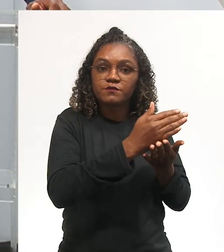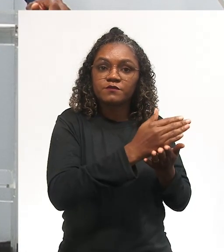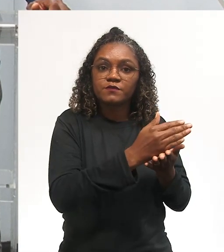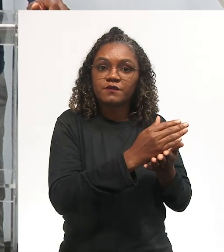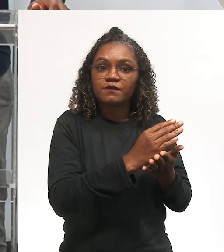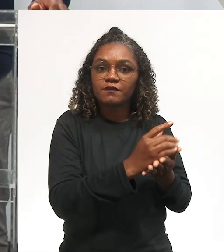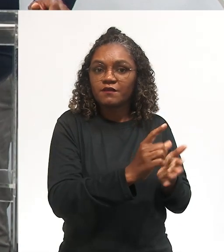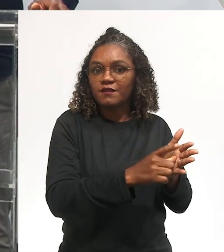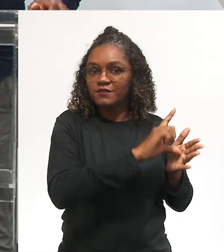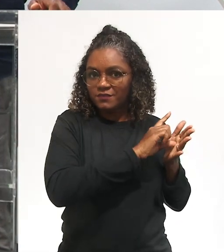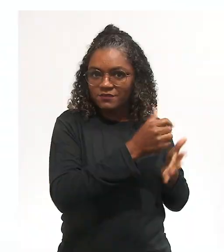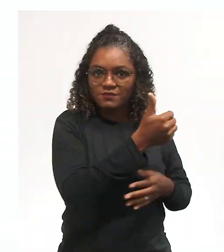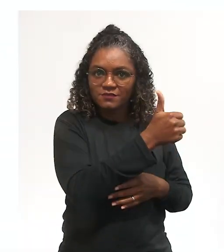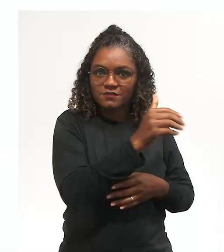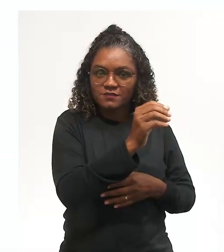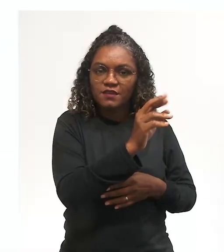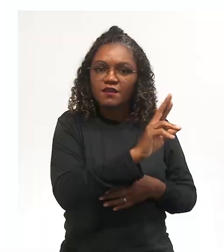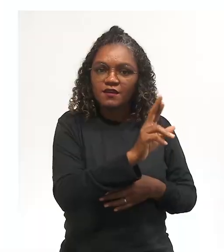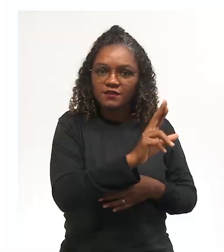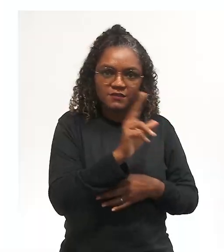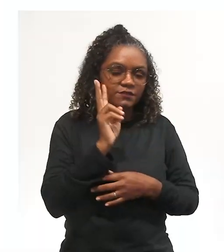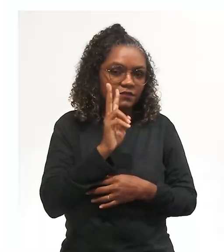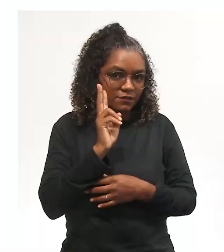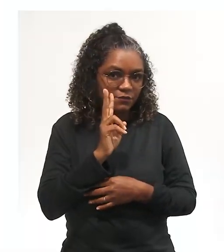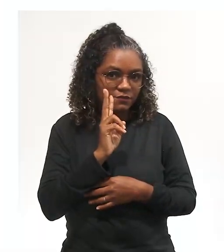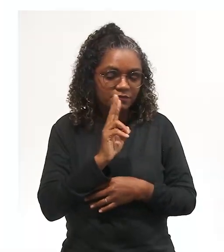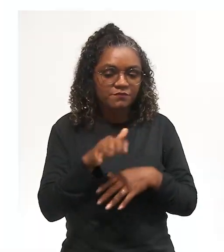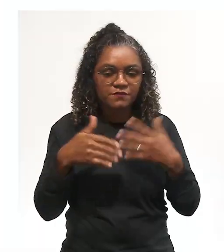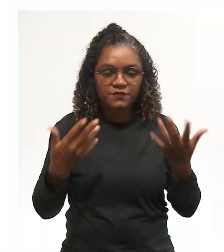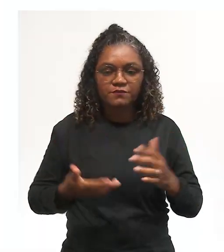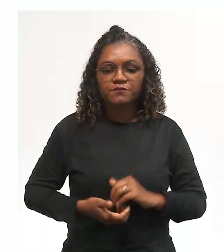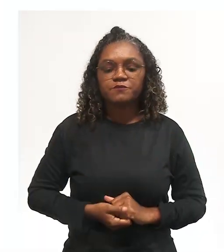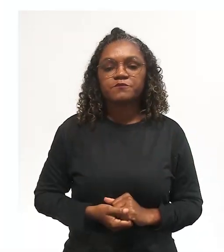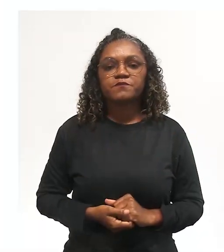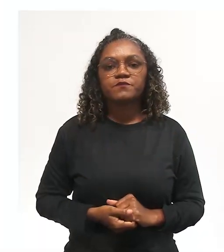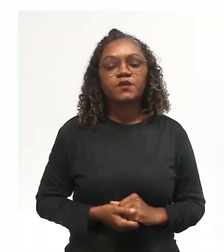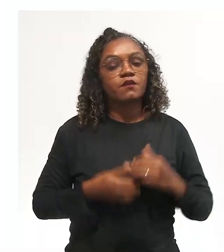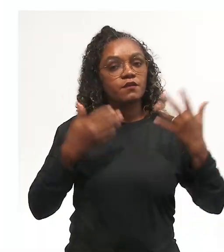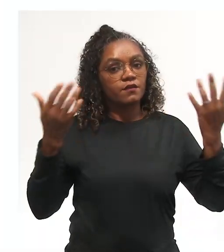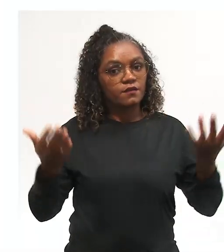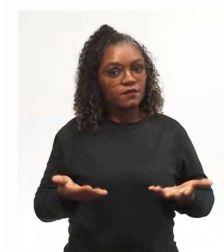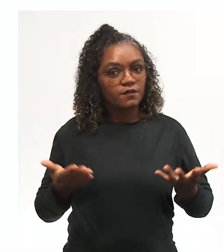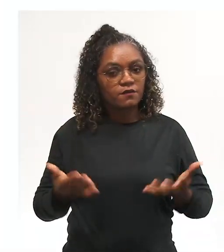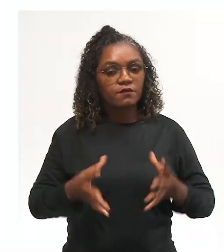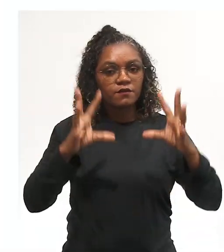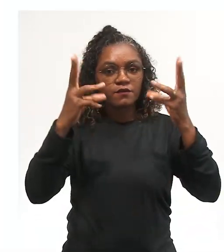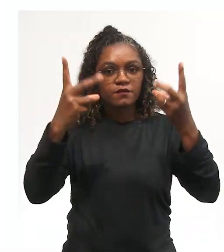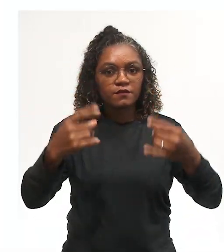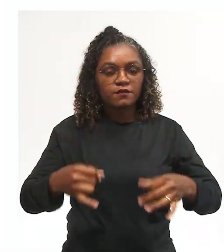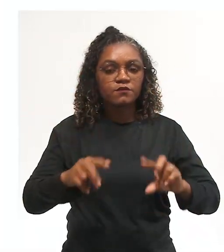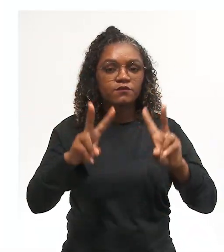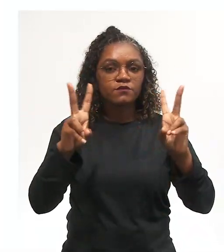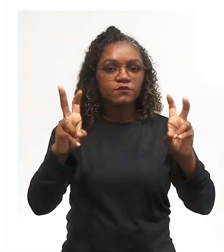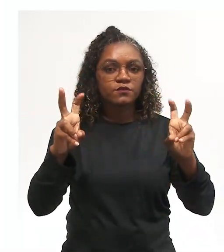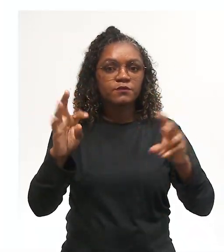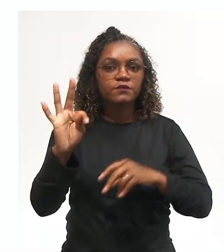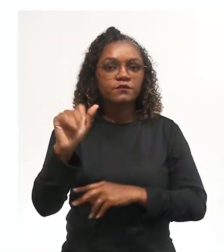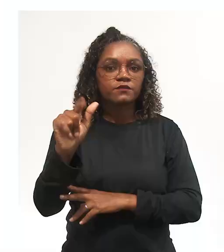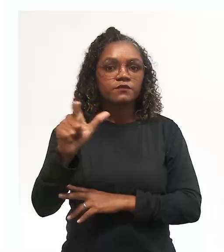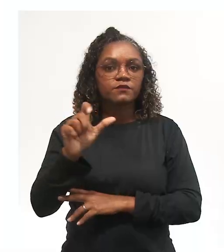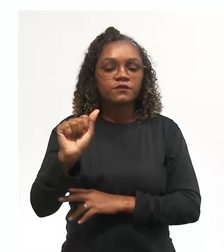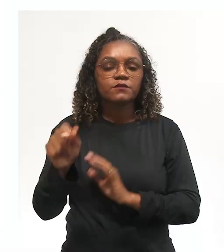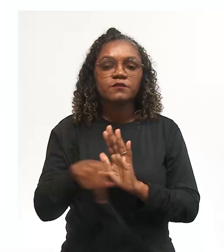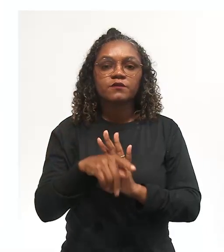principal, que no caso nosso foi de R$100. Vamos agora definir taxa de juros. Qual modo